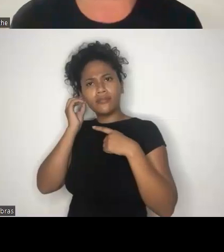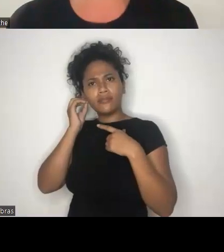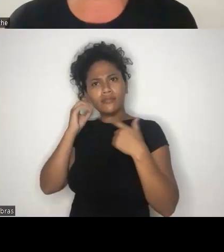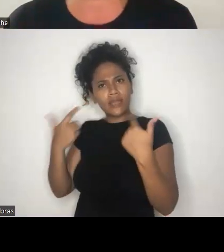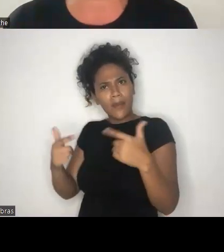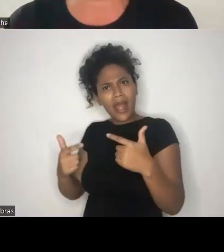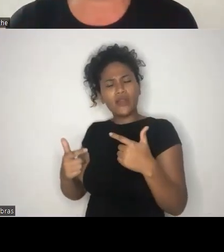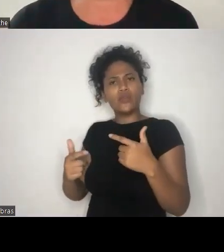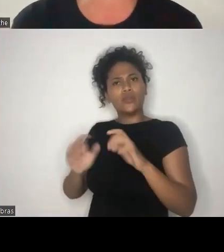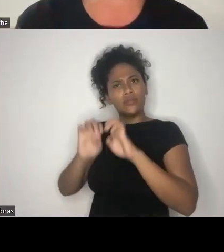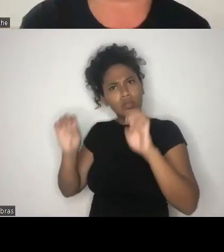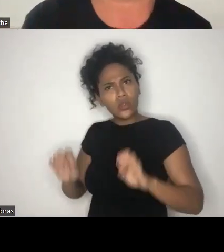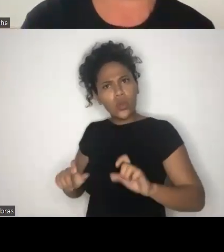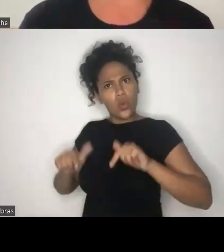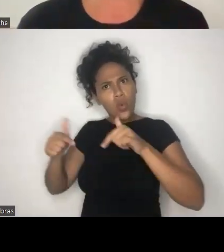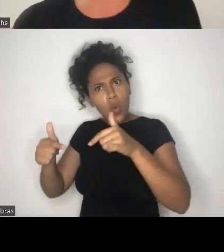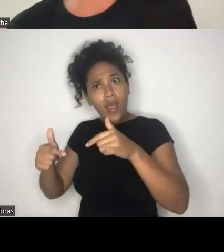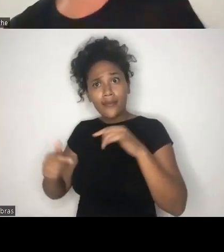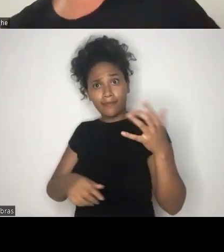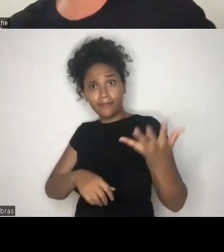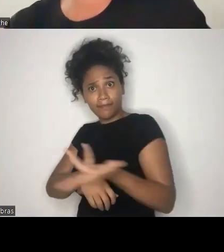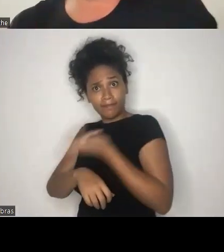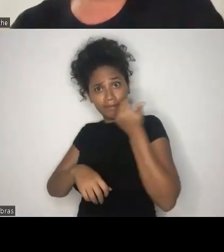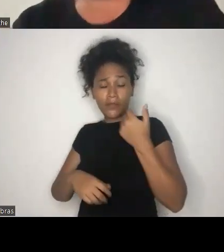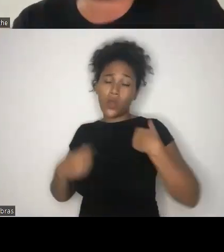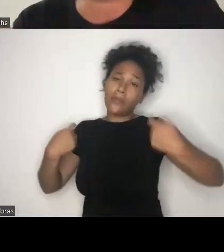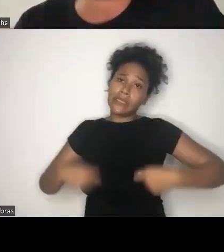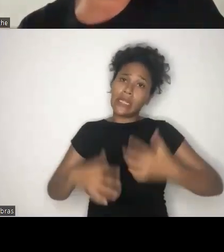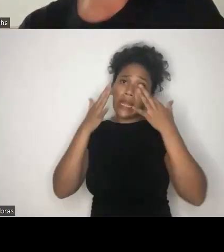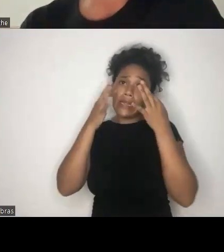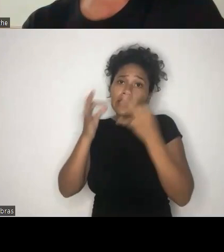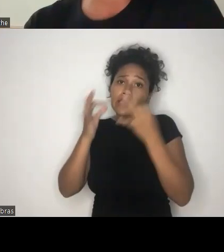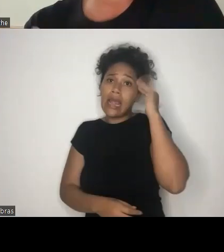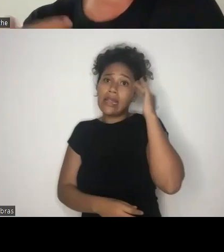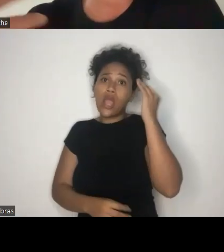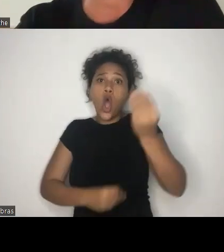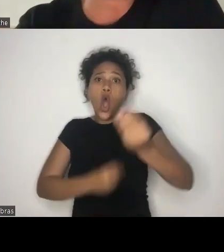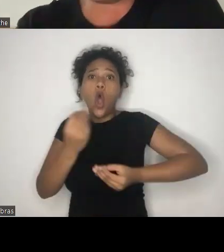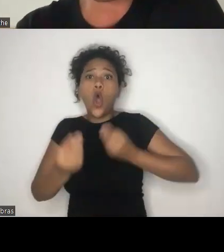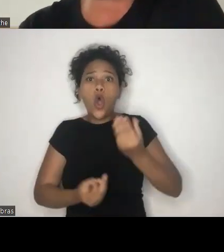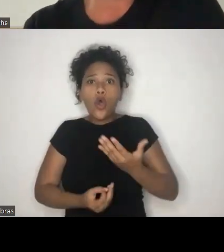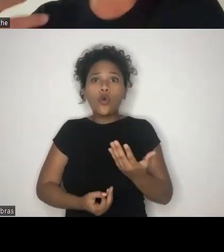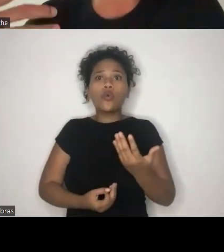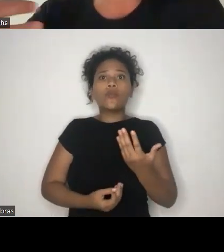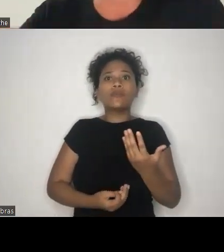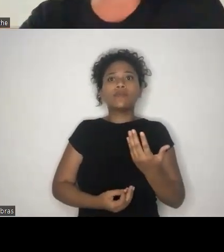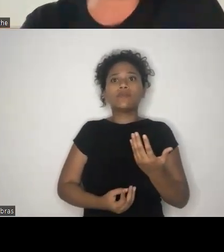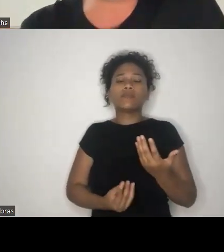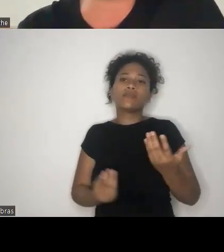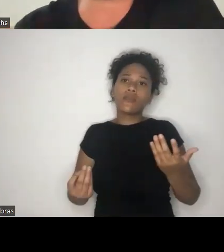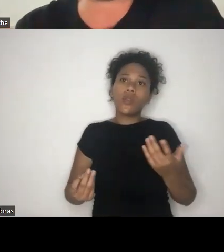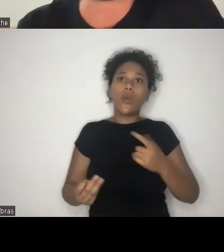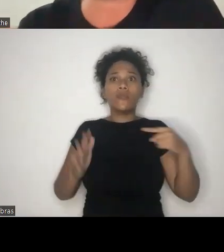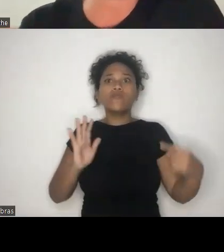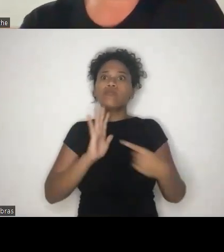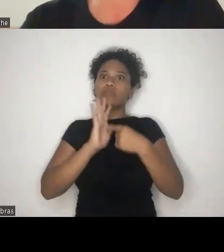com excelência eu precisei realmente entender como que ele é afetava né afetava